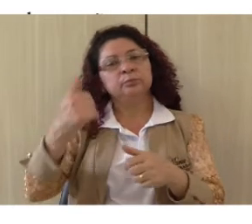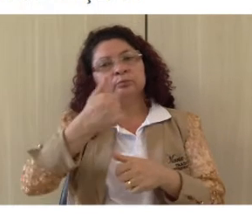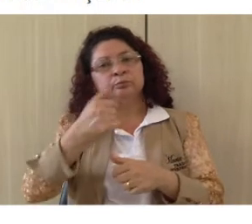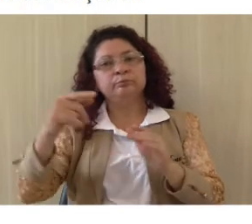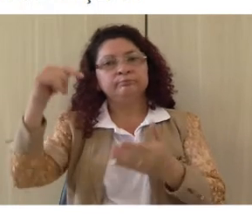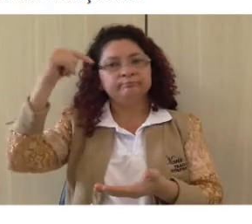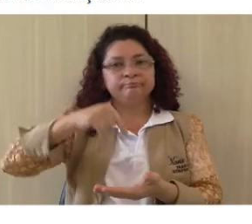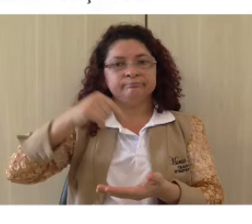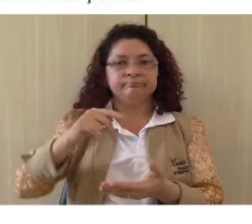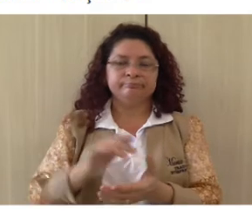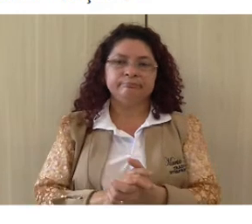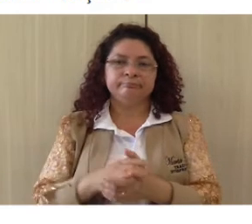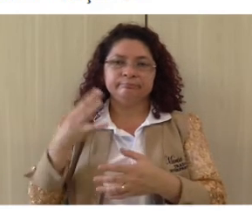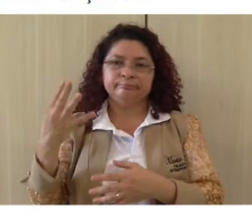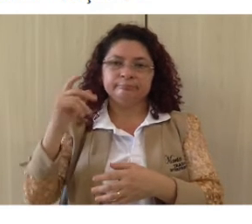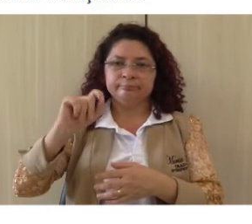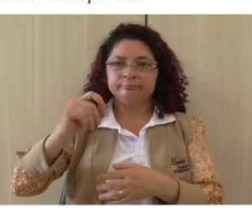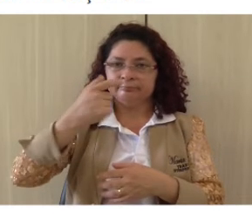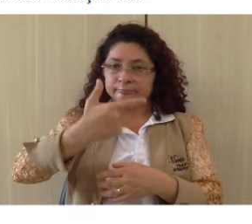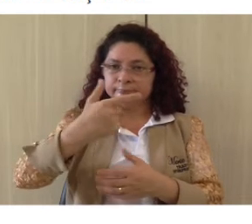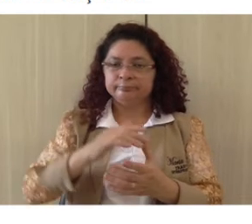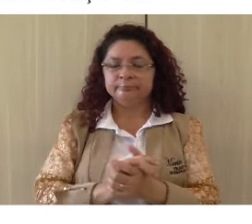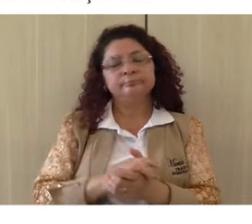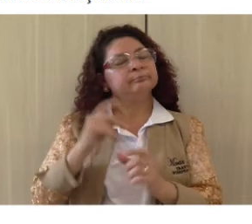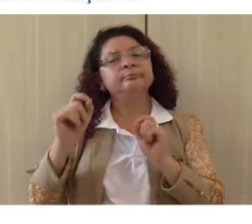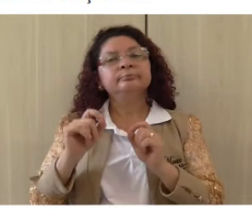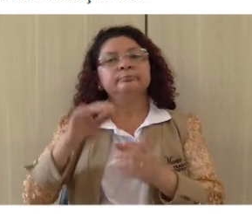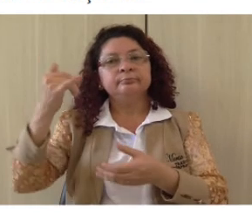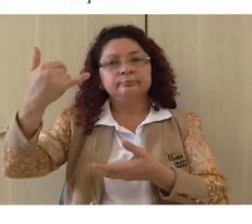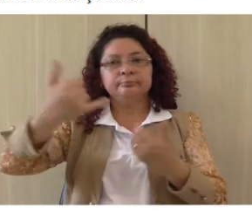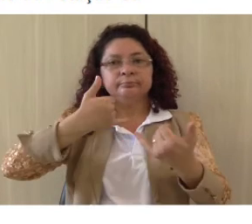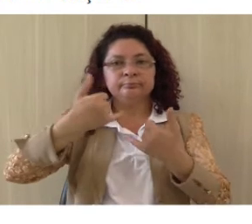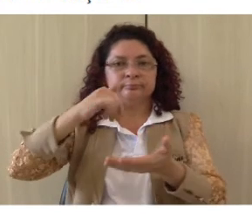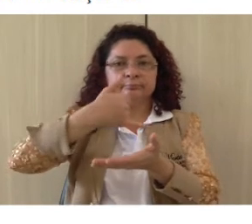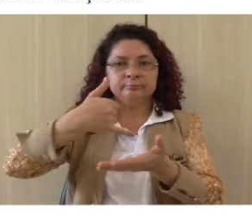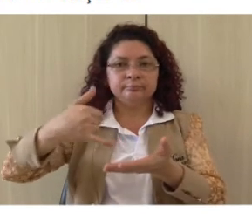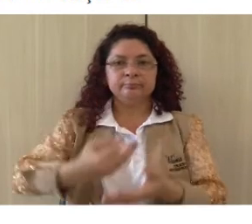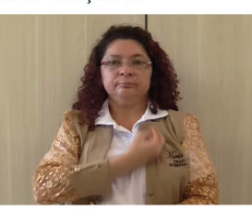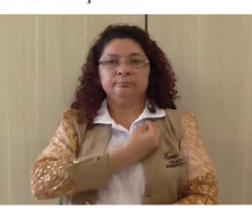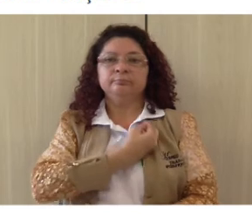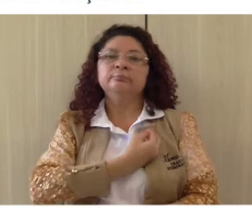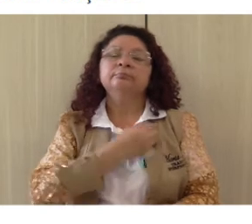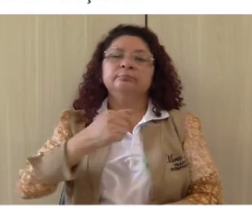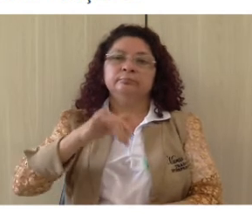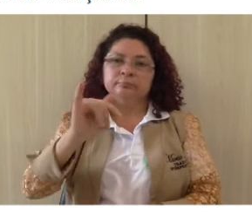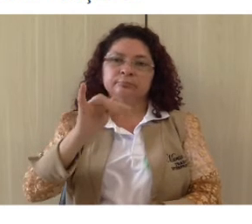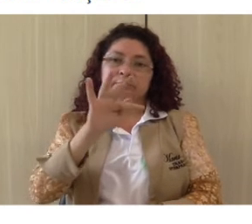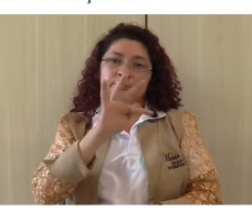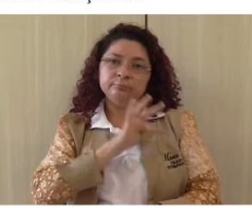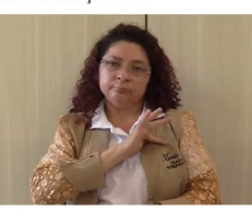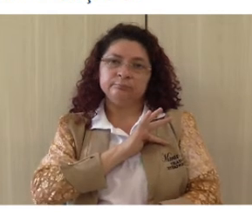deste edital. Item 4.2. Serão admitidas somente inscrição presencial do Instituto